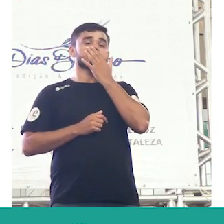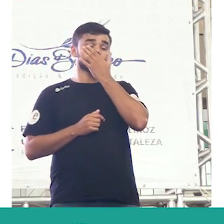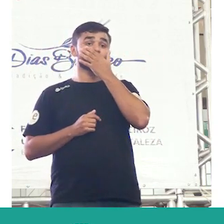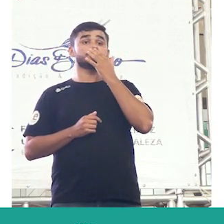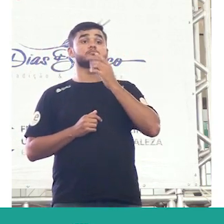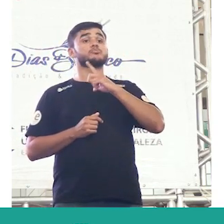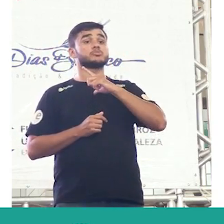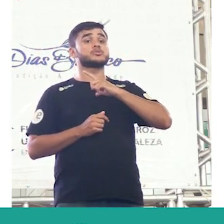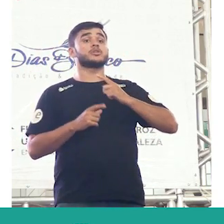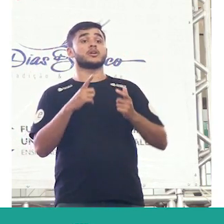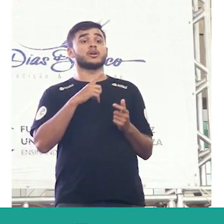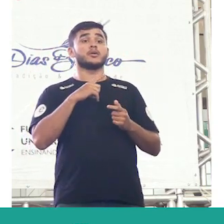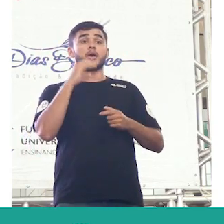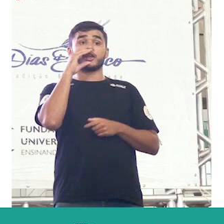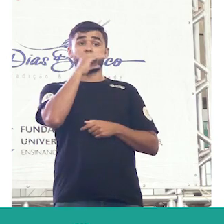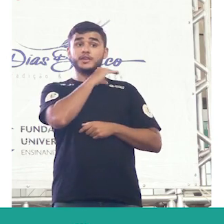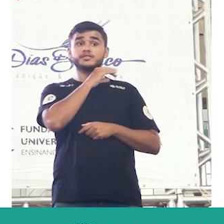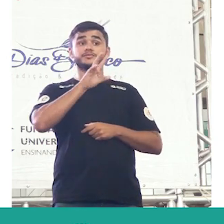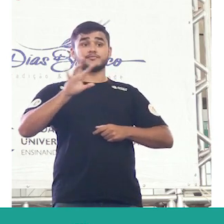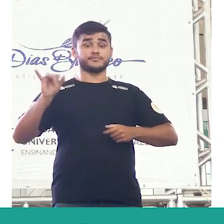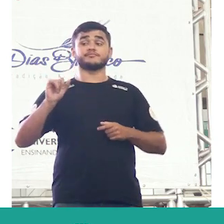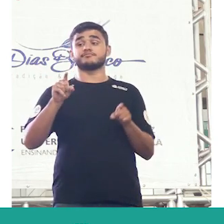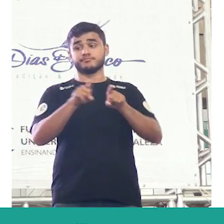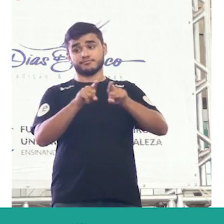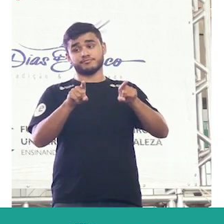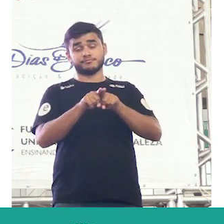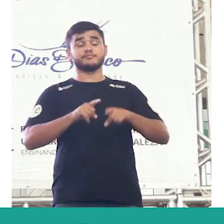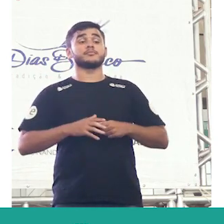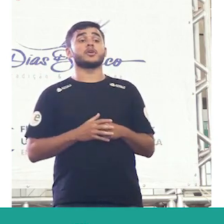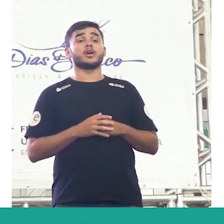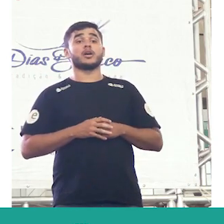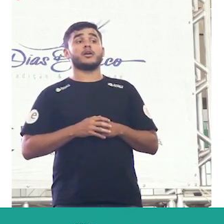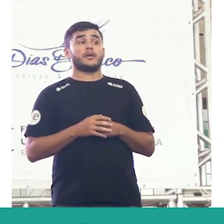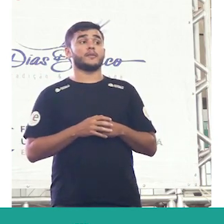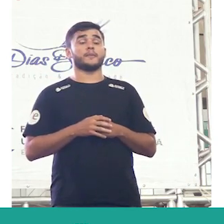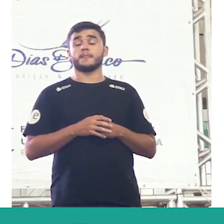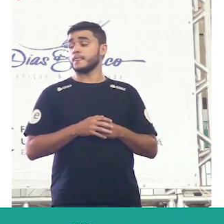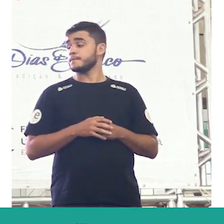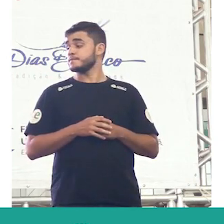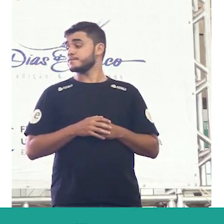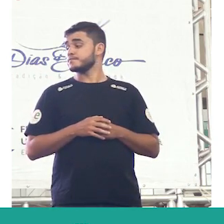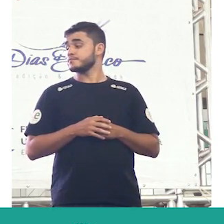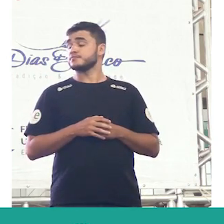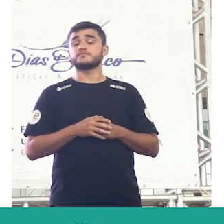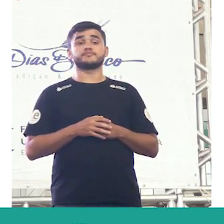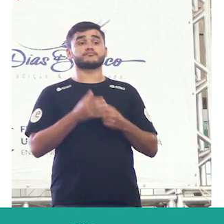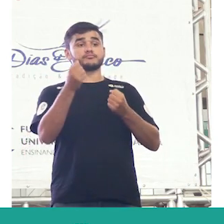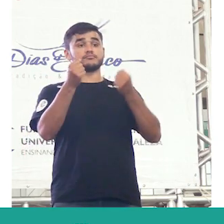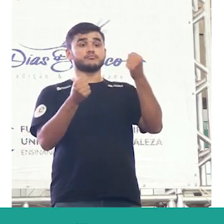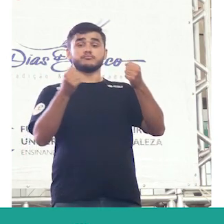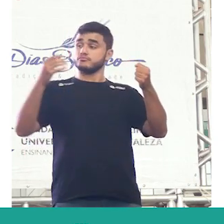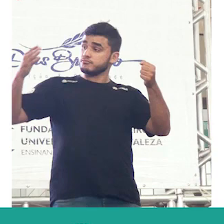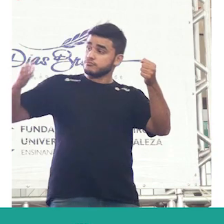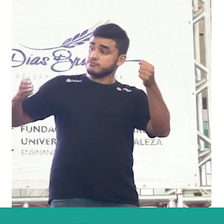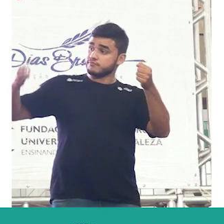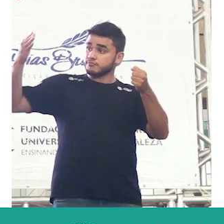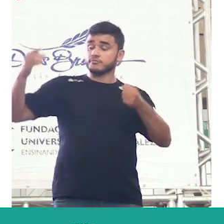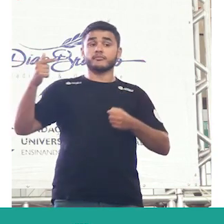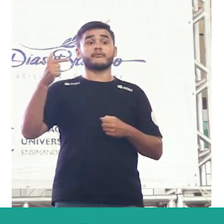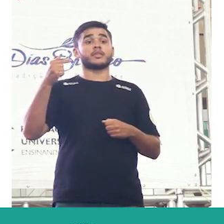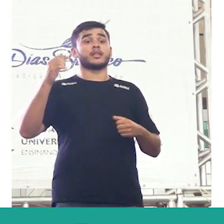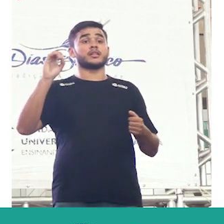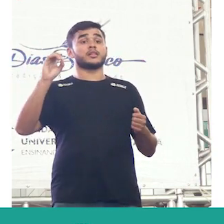compensação, ali tem um fluxo de calor maior, concorda? No vidro lateral da frente, tem